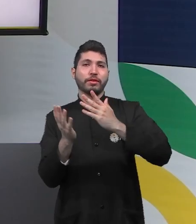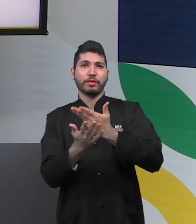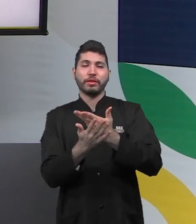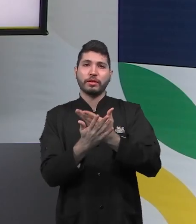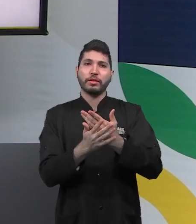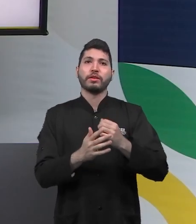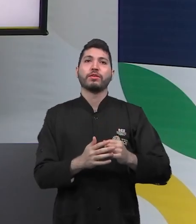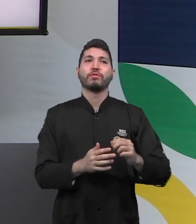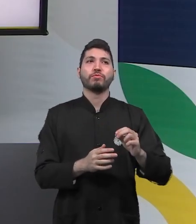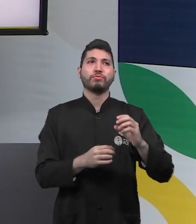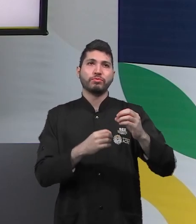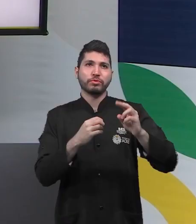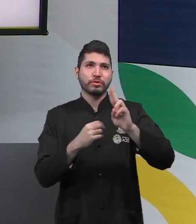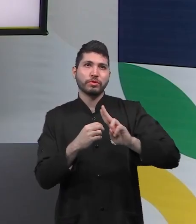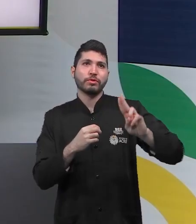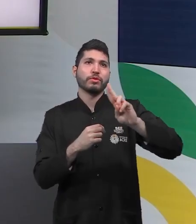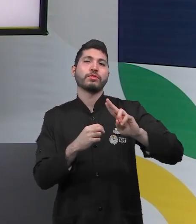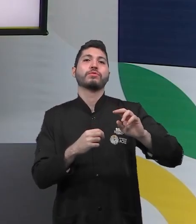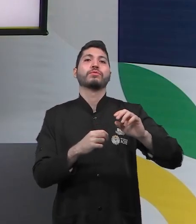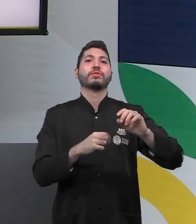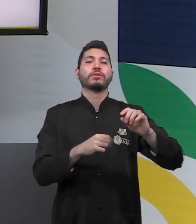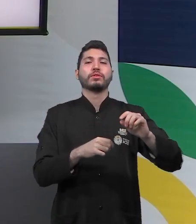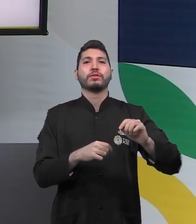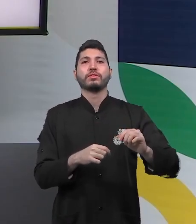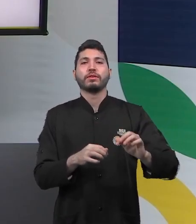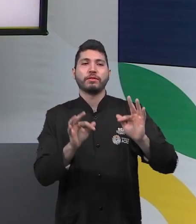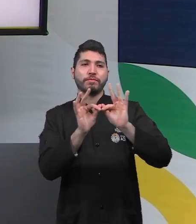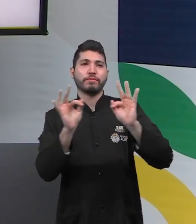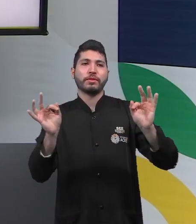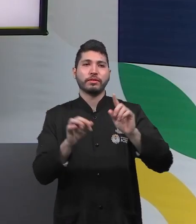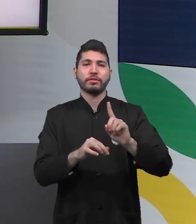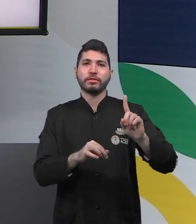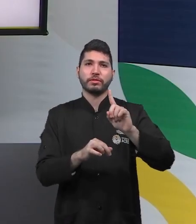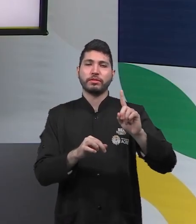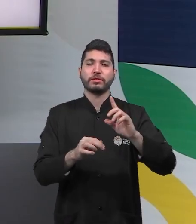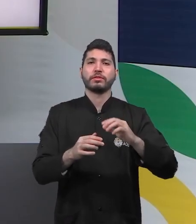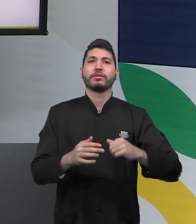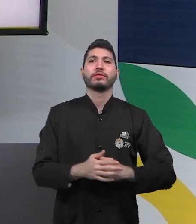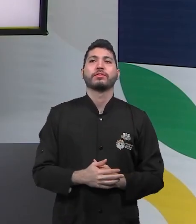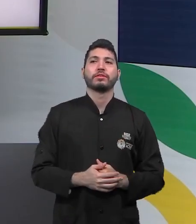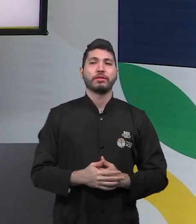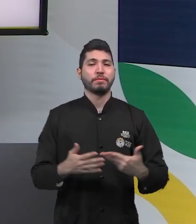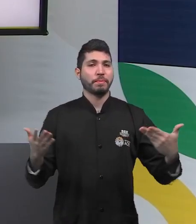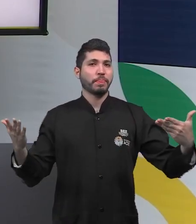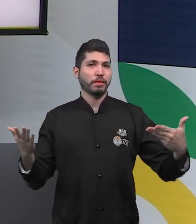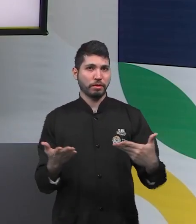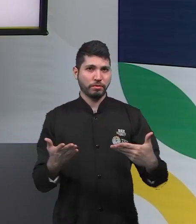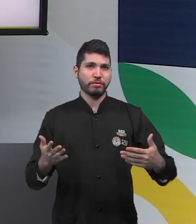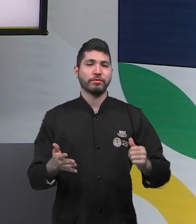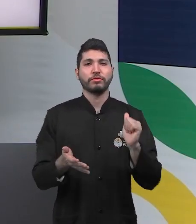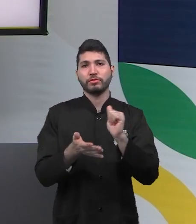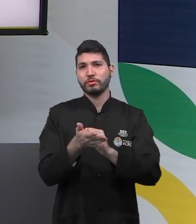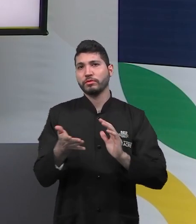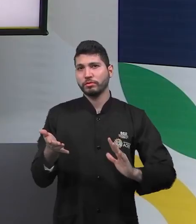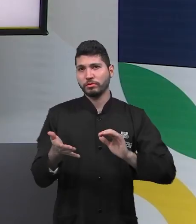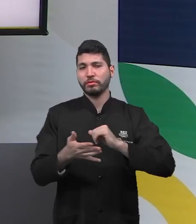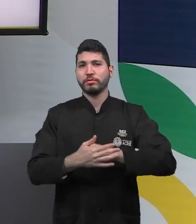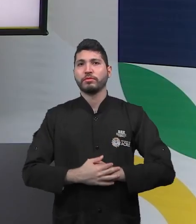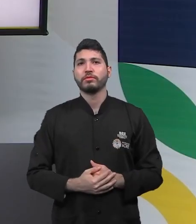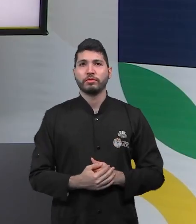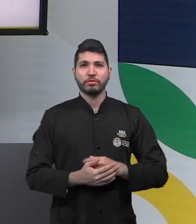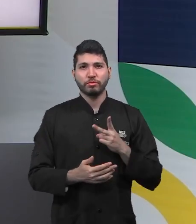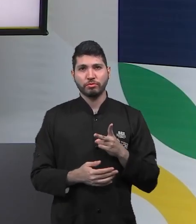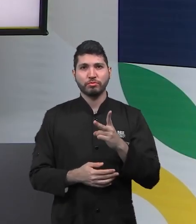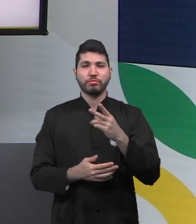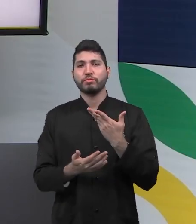como utilizar esses verbos. E agora nós vamos para os nossos exercícios. Então,